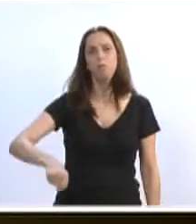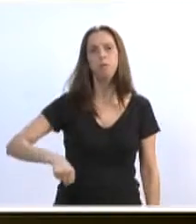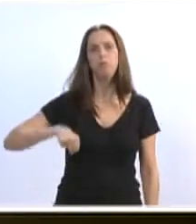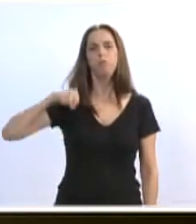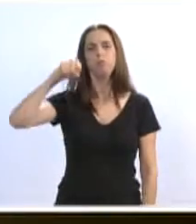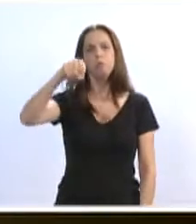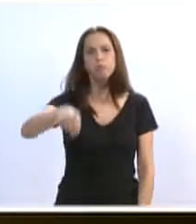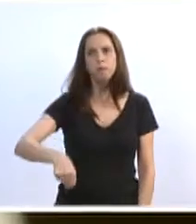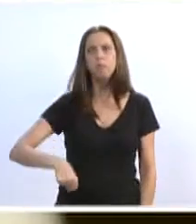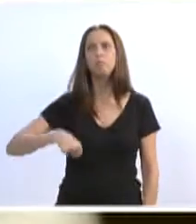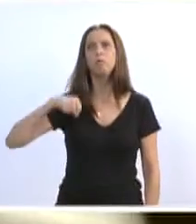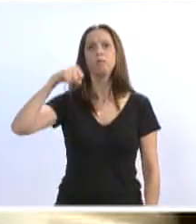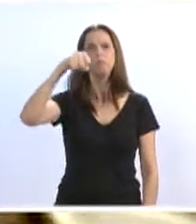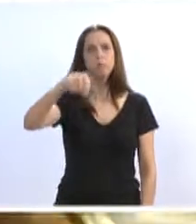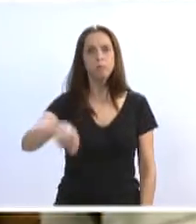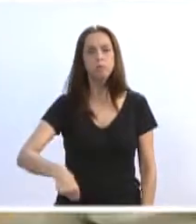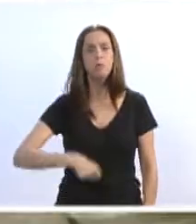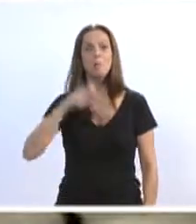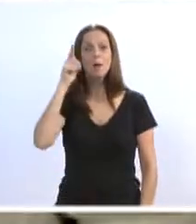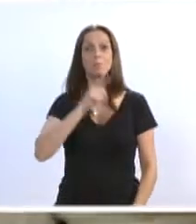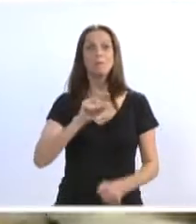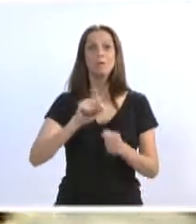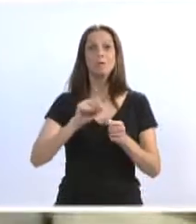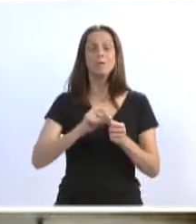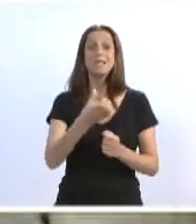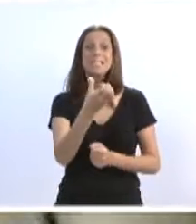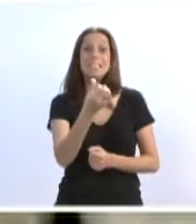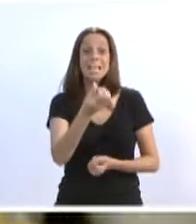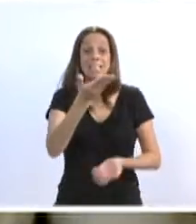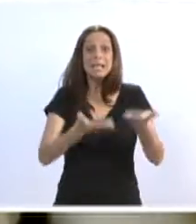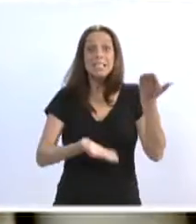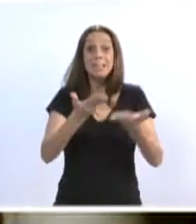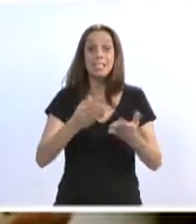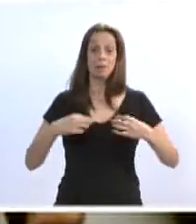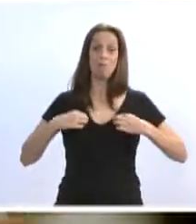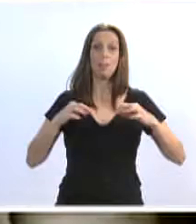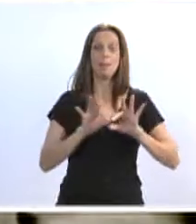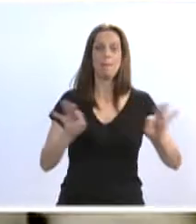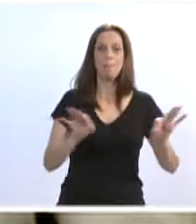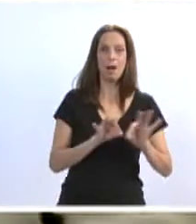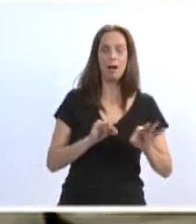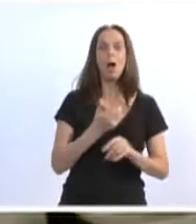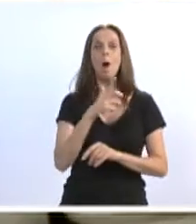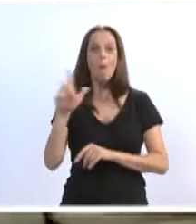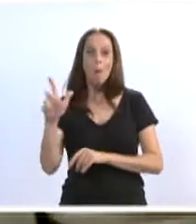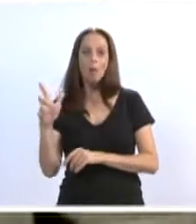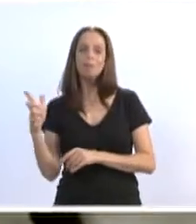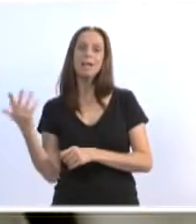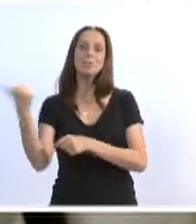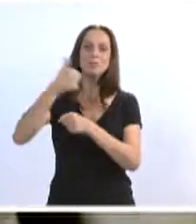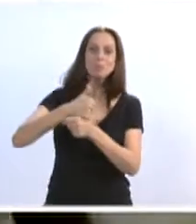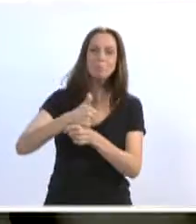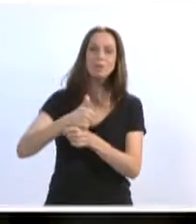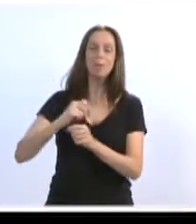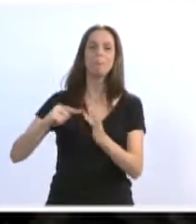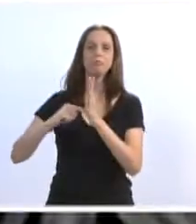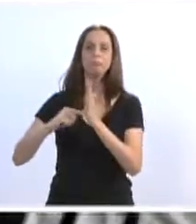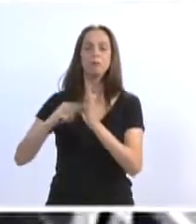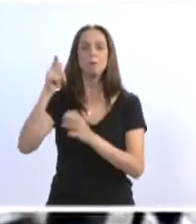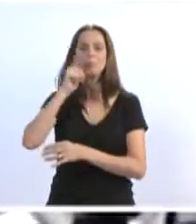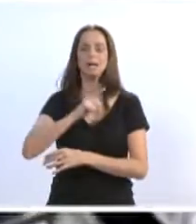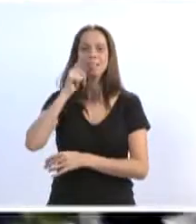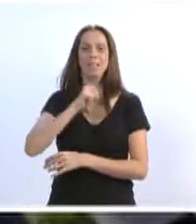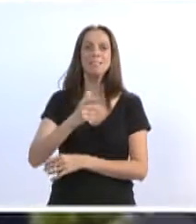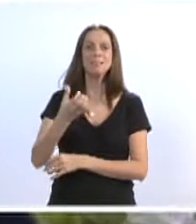mão para produzir 6 quilos de malha. Hoje, um tear automatizado produz 500 quilos nesse tempo. Como